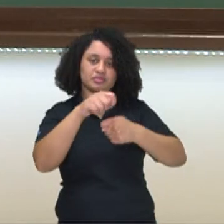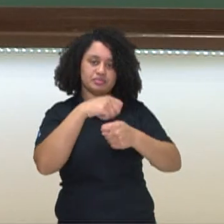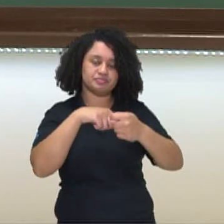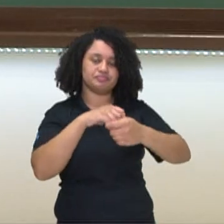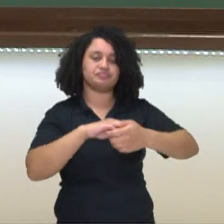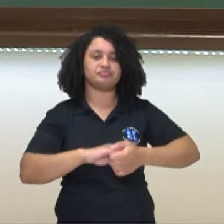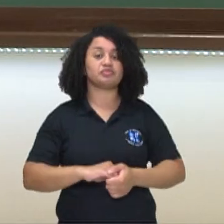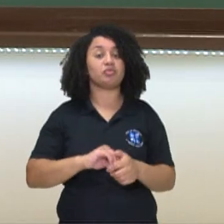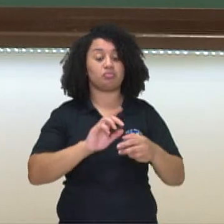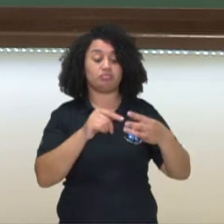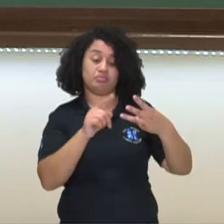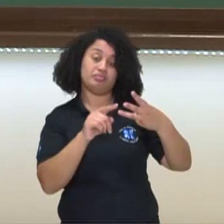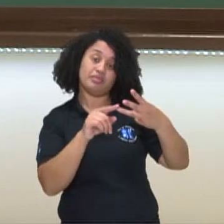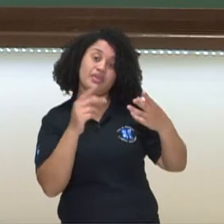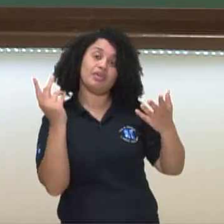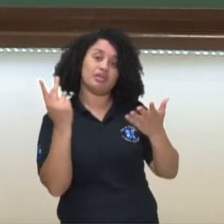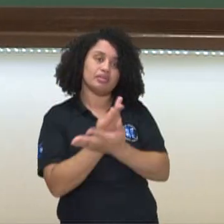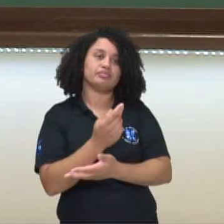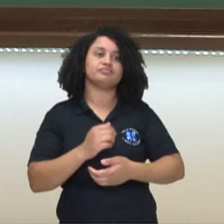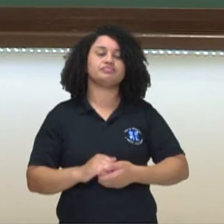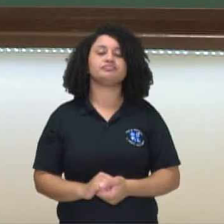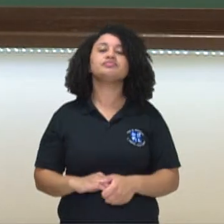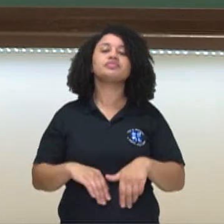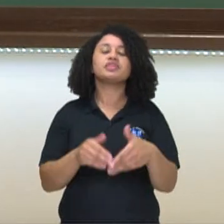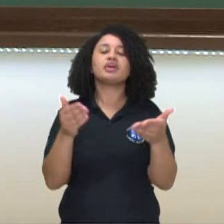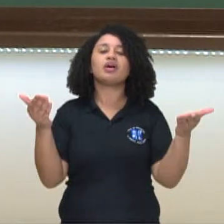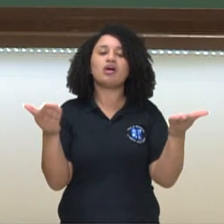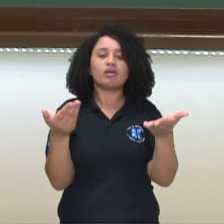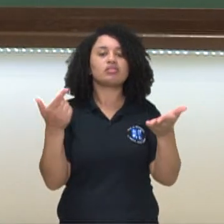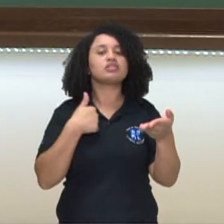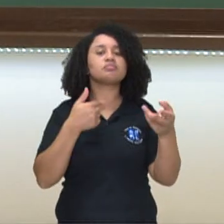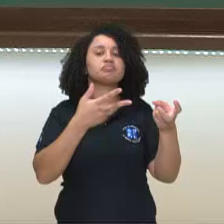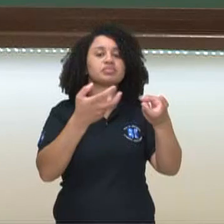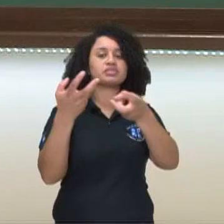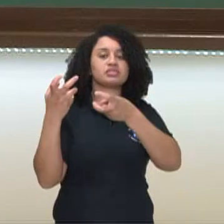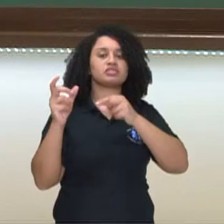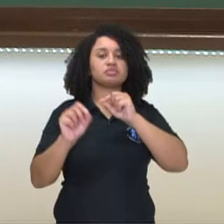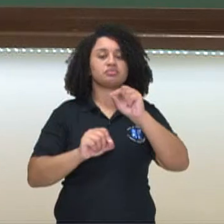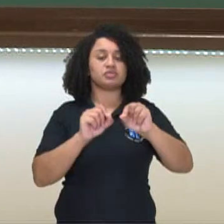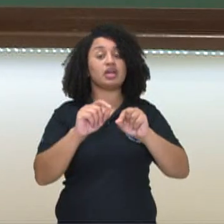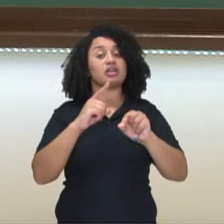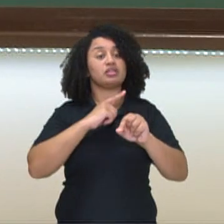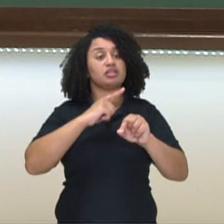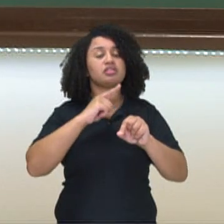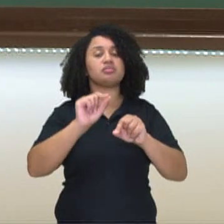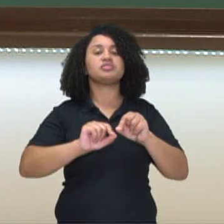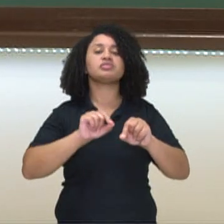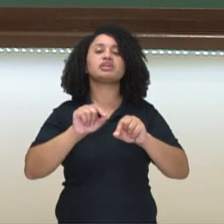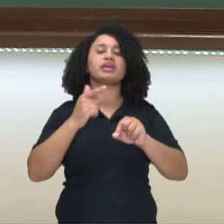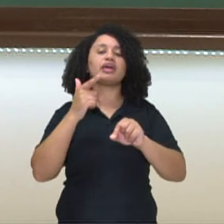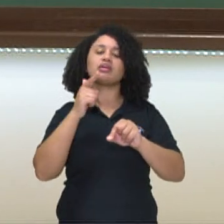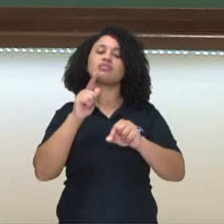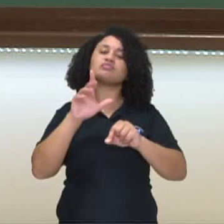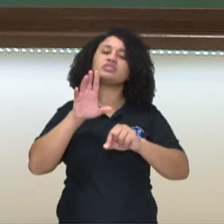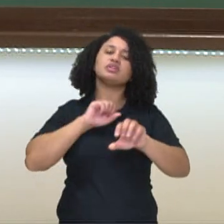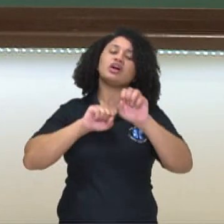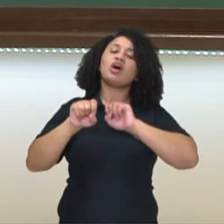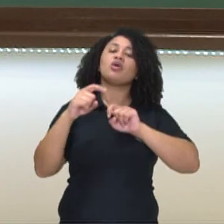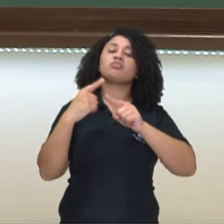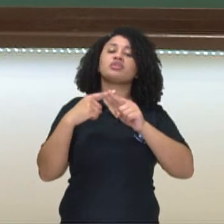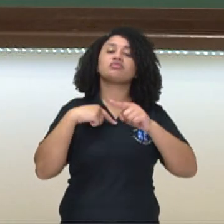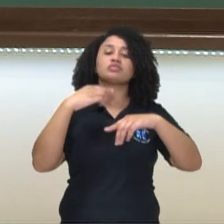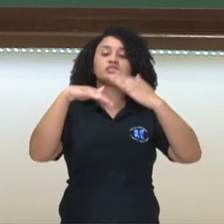então, observarmos hoje em dia nosso funcionamento, nós temos um grande ganho em termos de